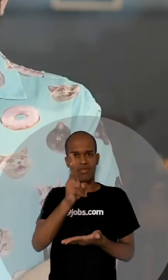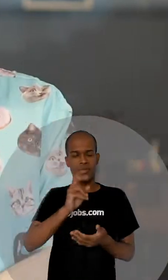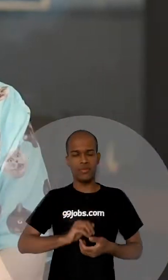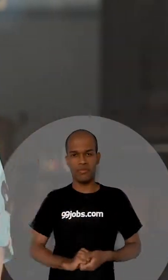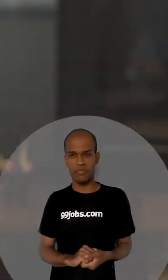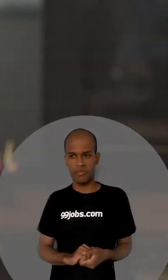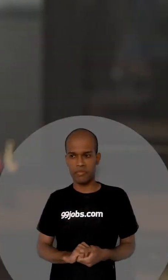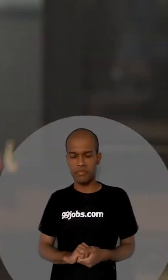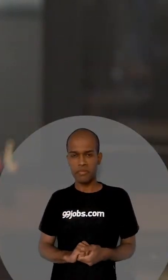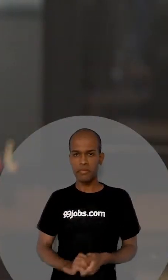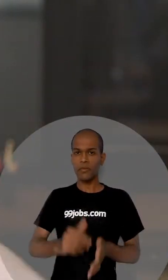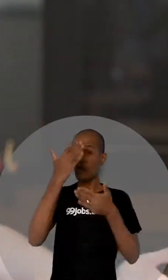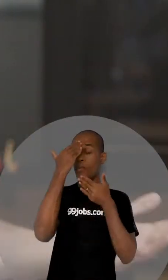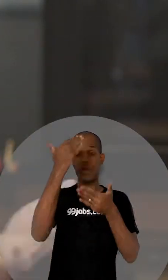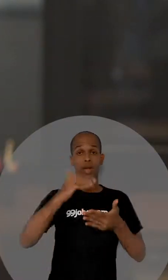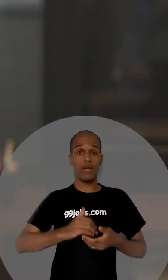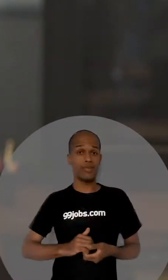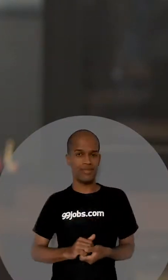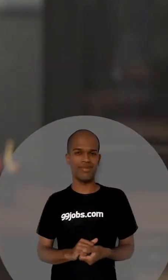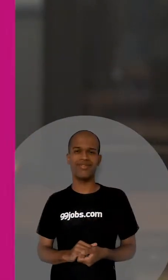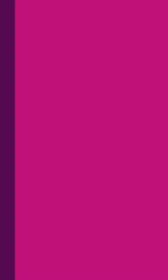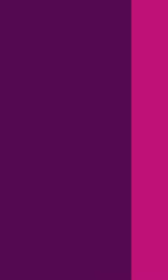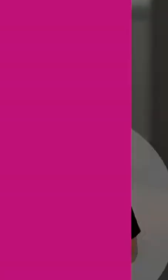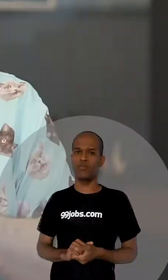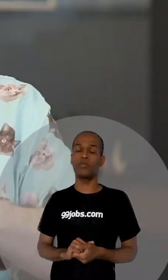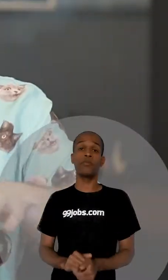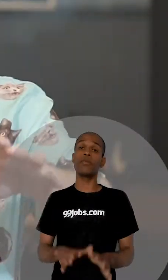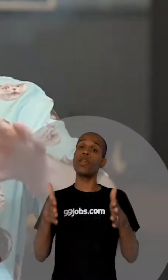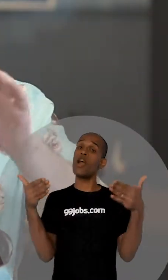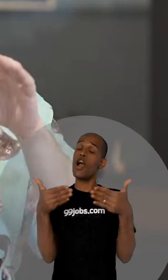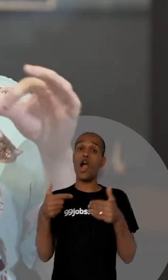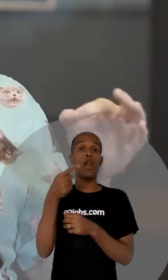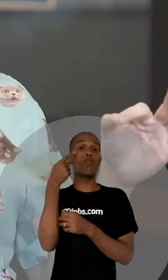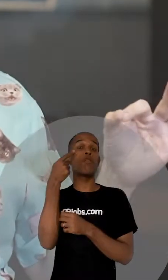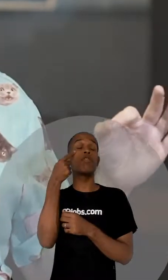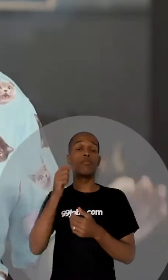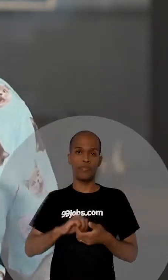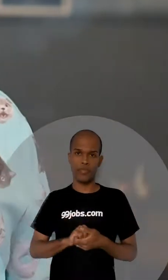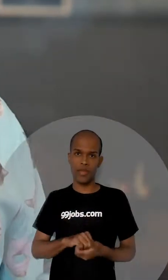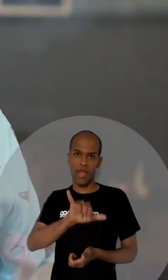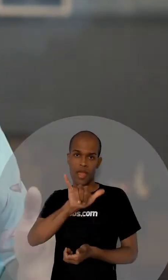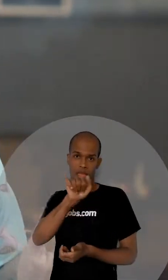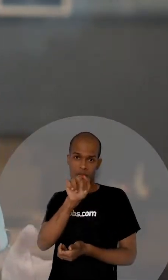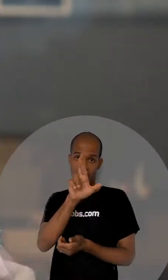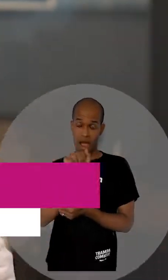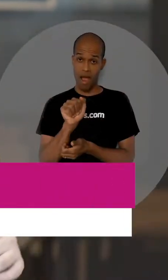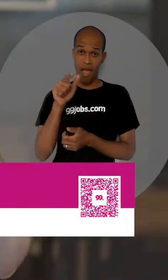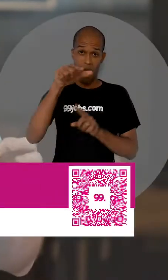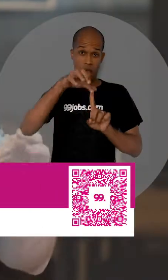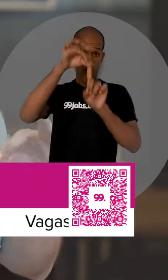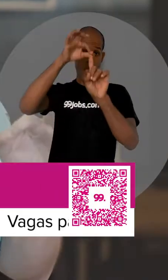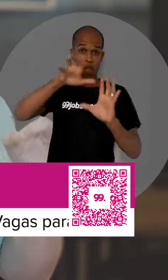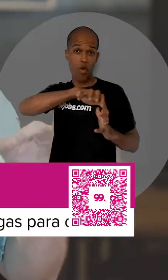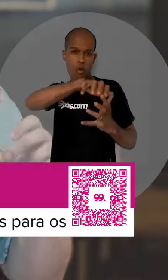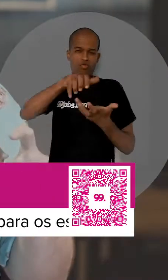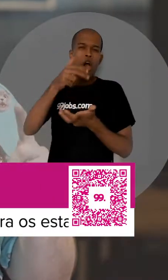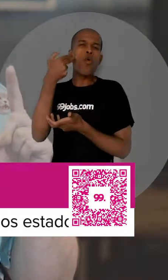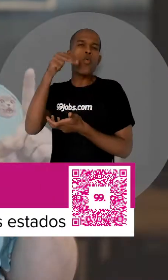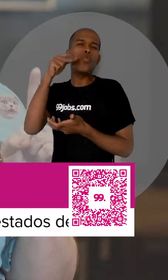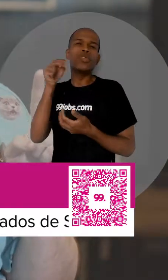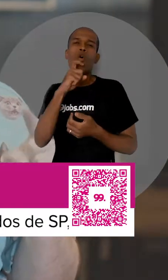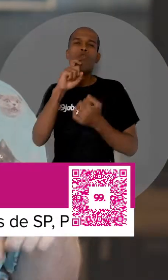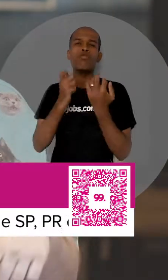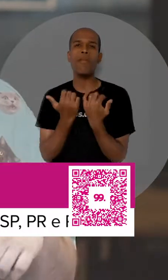Du, é com você. Muito obrigado, meu querido. Agora, olha só essa. A Yara, líder mundial